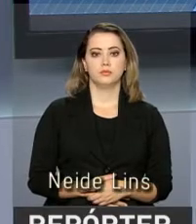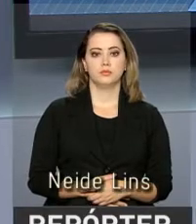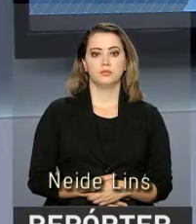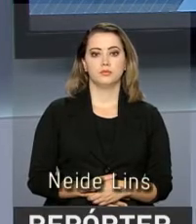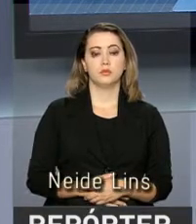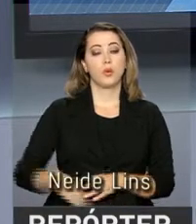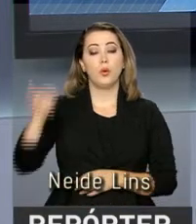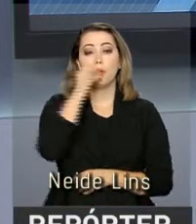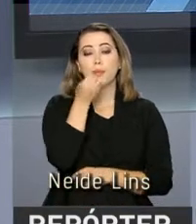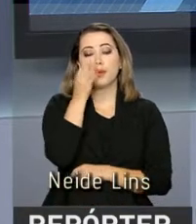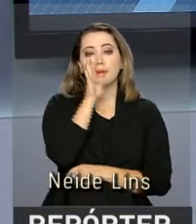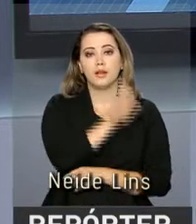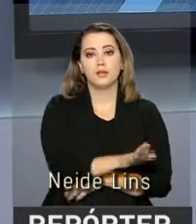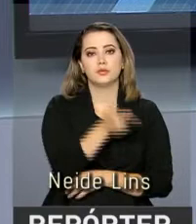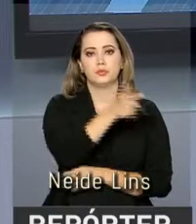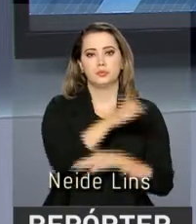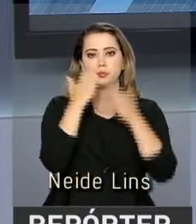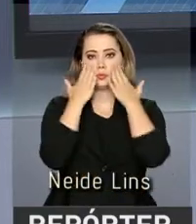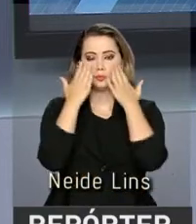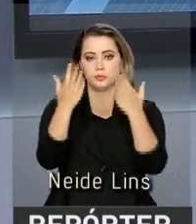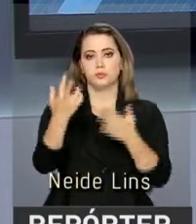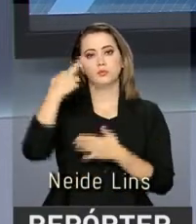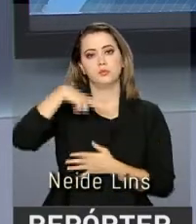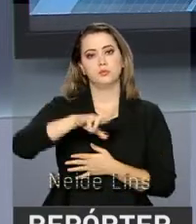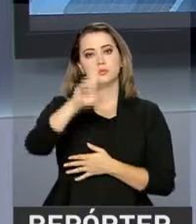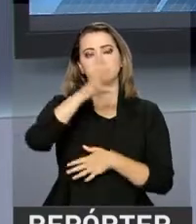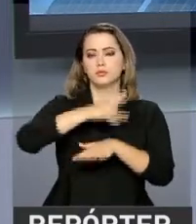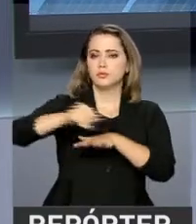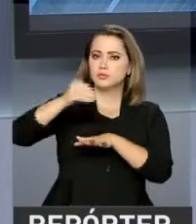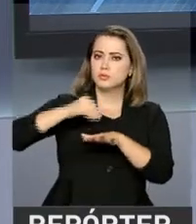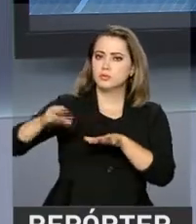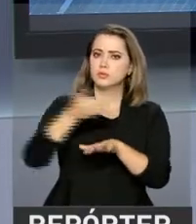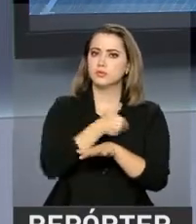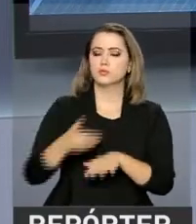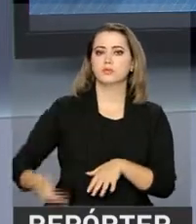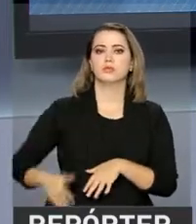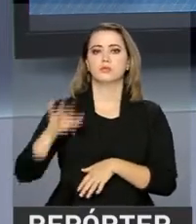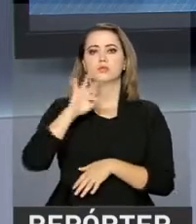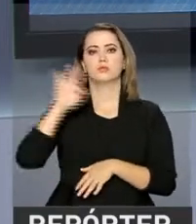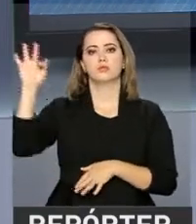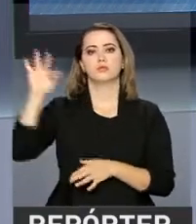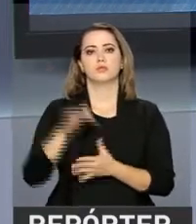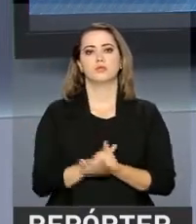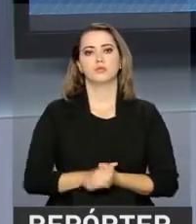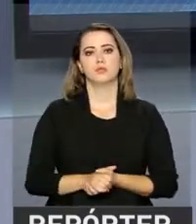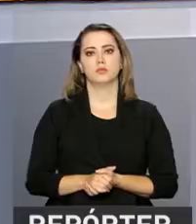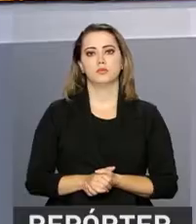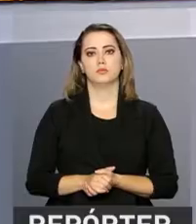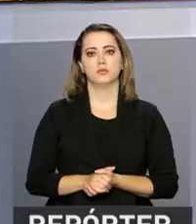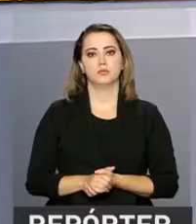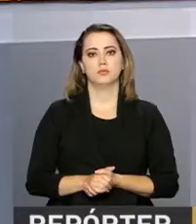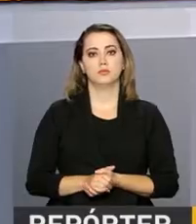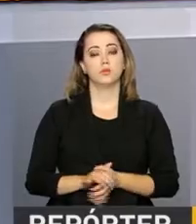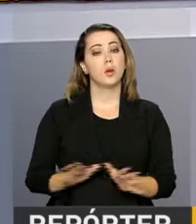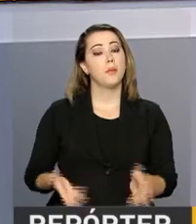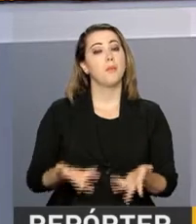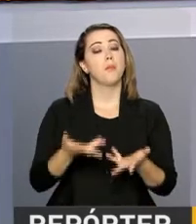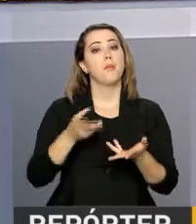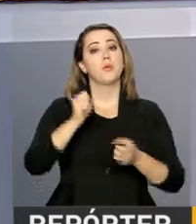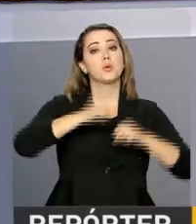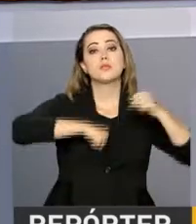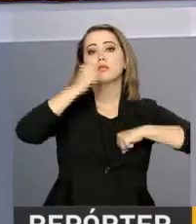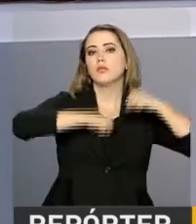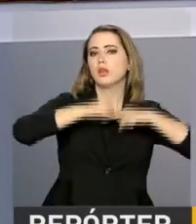Olá, boa tarde. Começa agora mais uma edição do Repórter NBR e as notícias do governo federal. A produção da